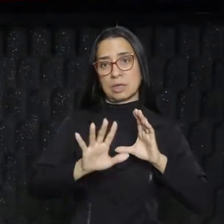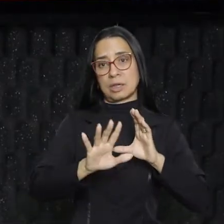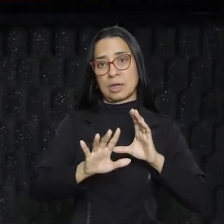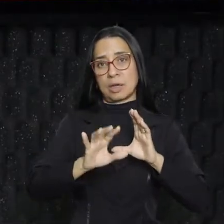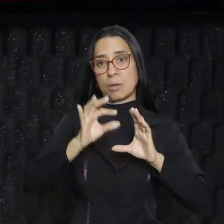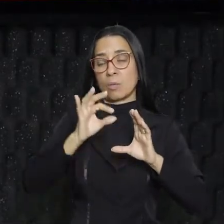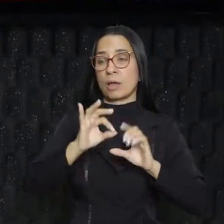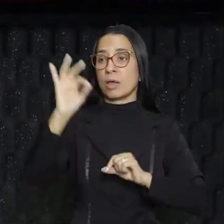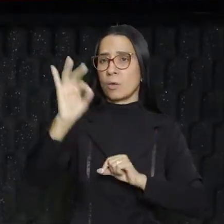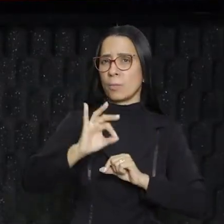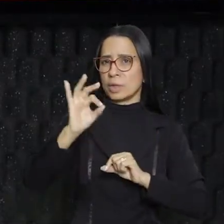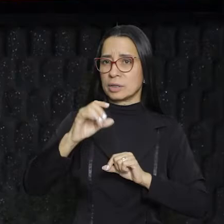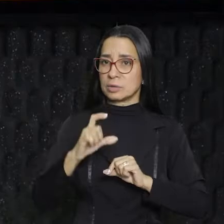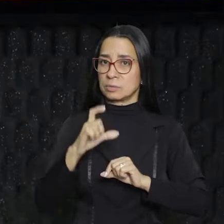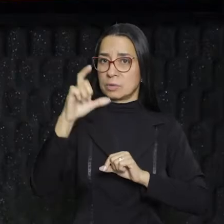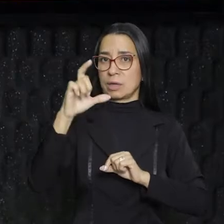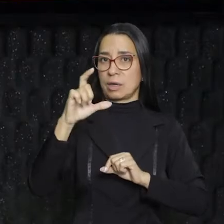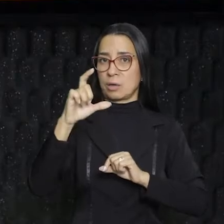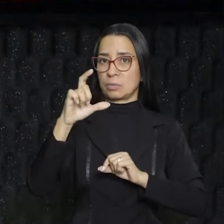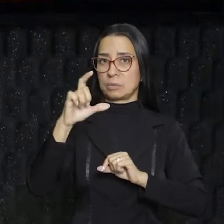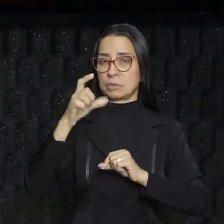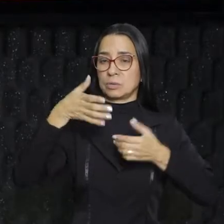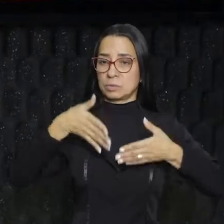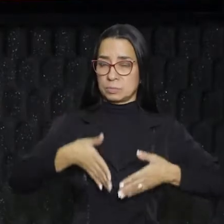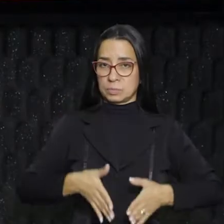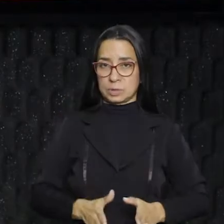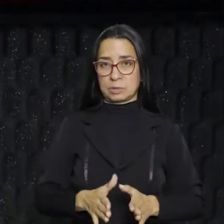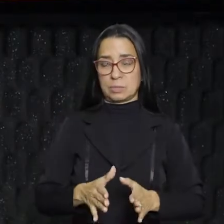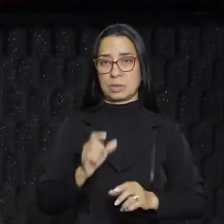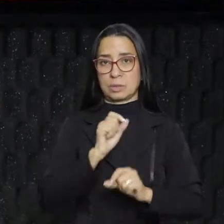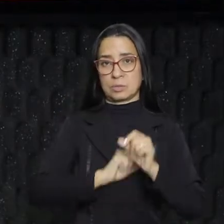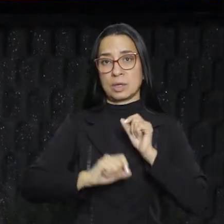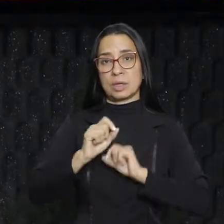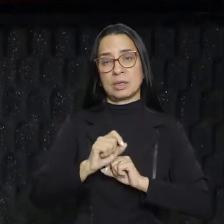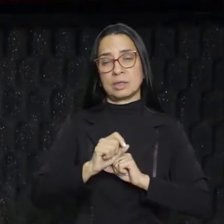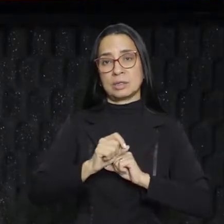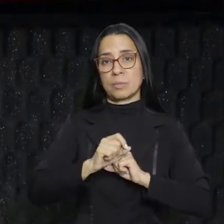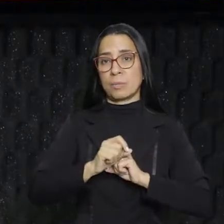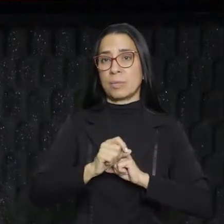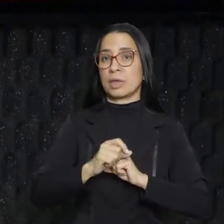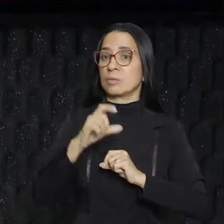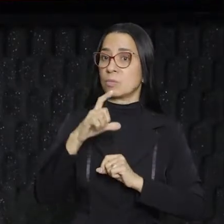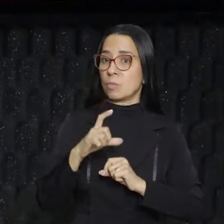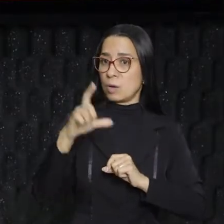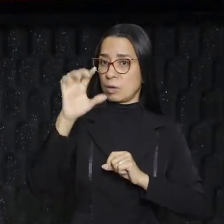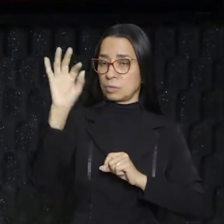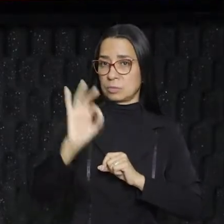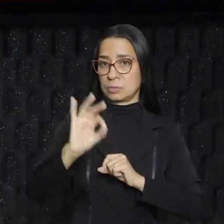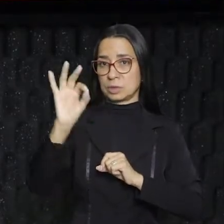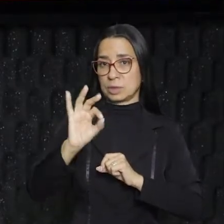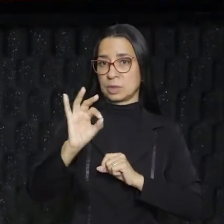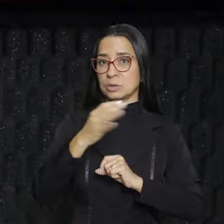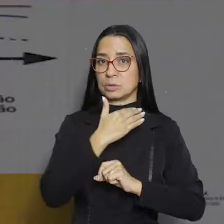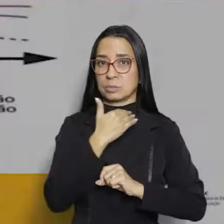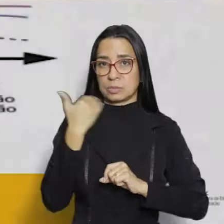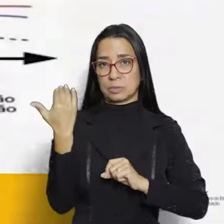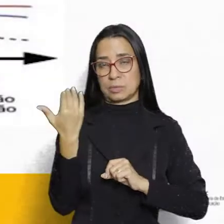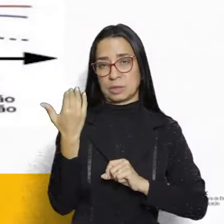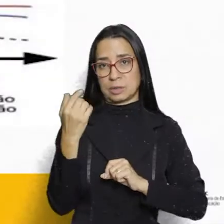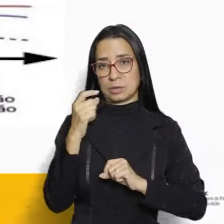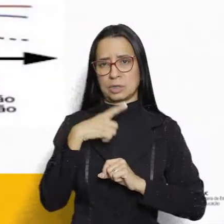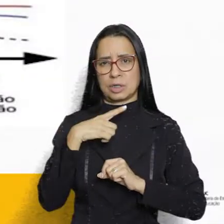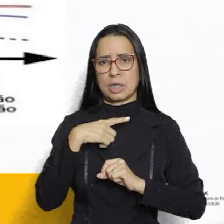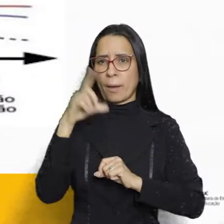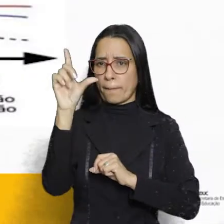de natalidade, as pessoas tinham muitos filhos, e também uma alta taxa de mortalidade, ou seja, resultado é que sobrava pouca gente. O